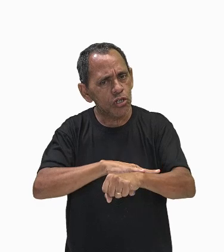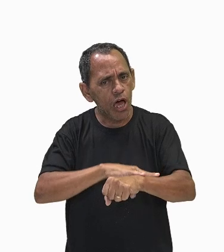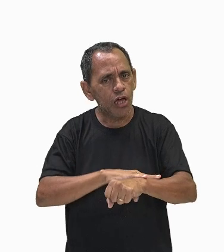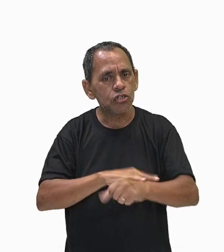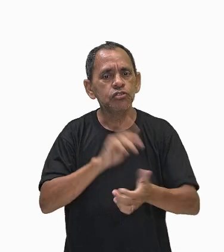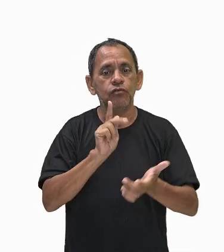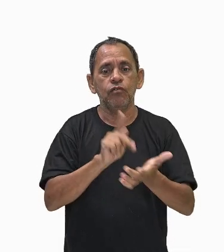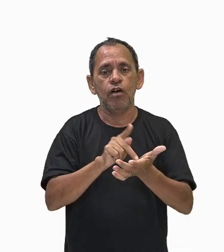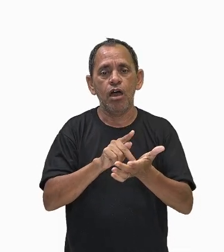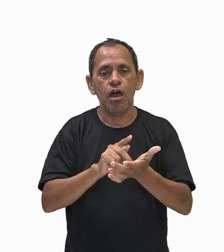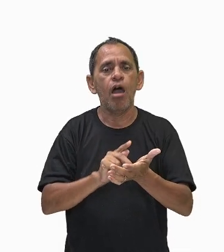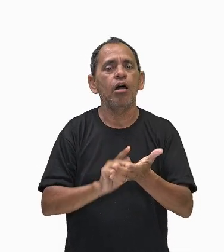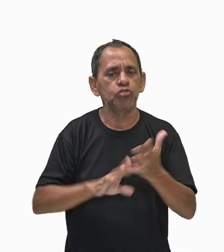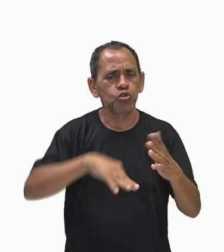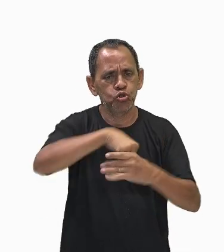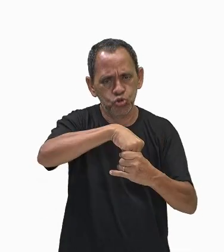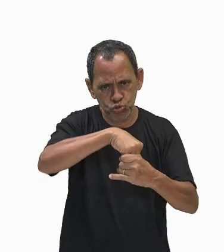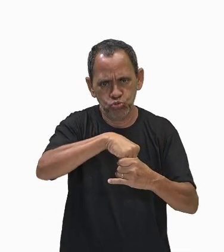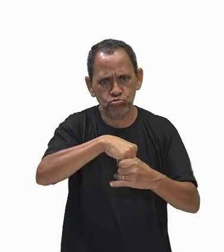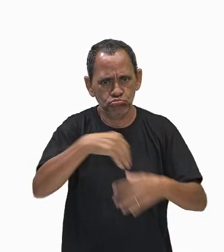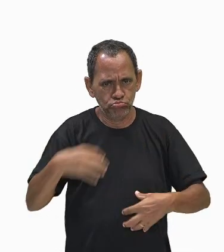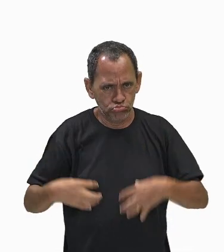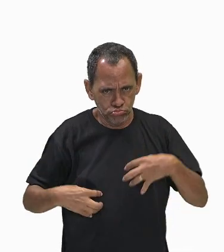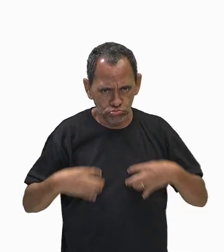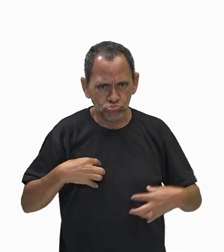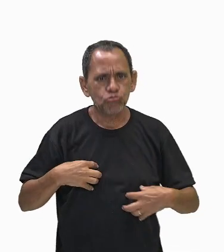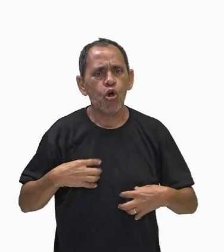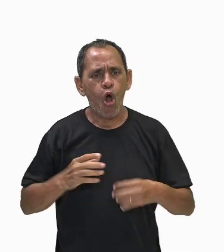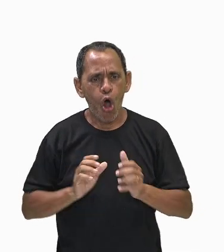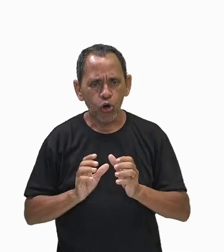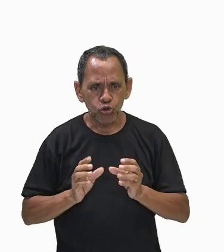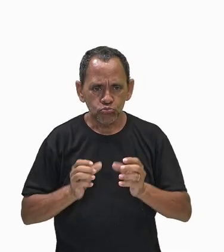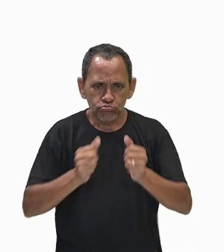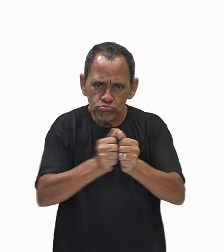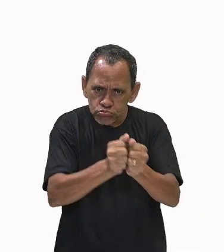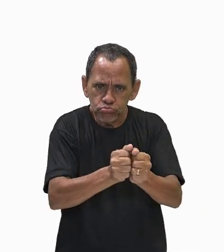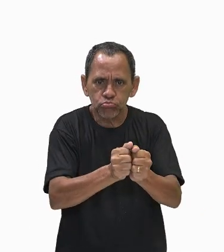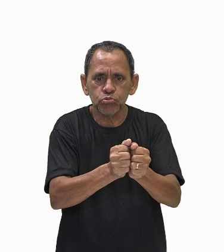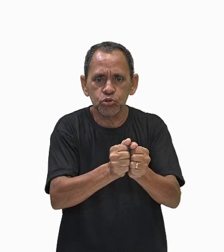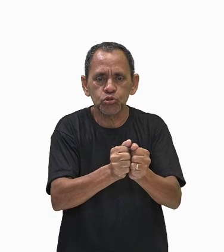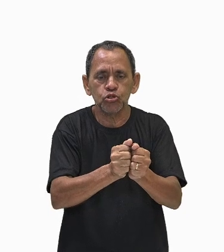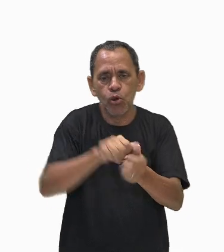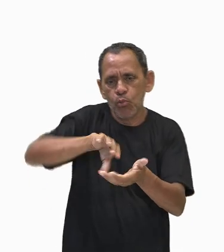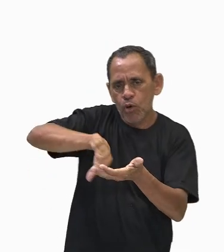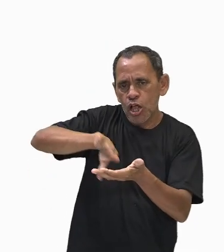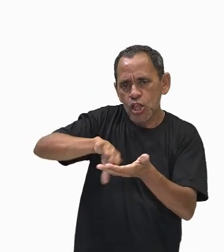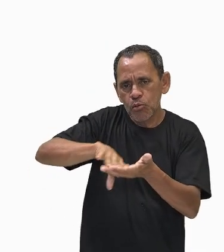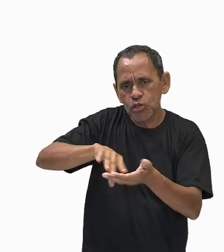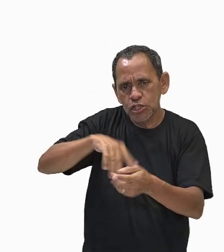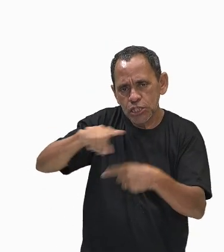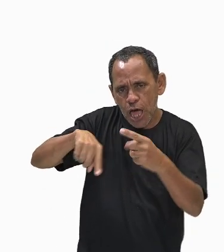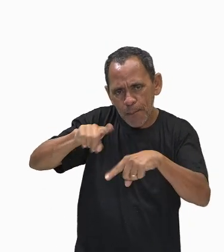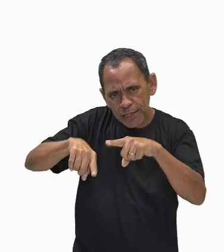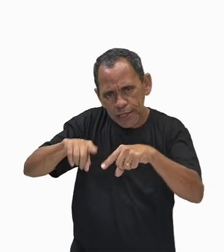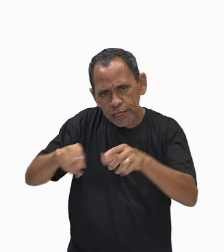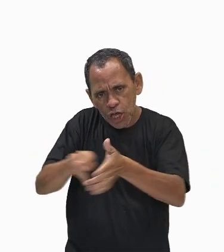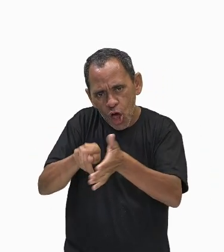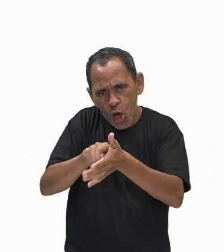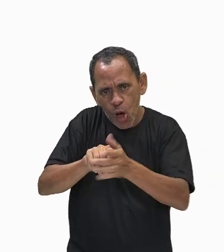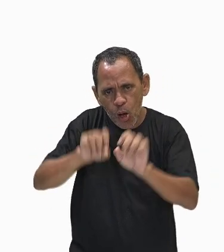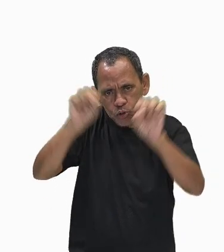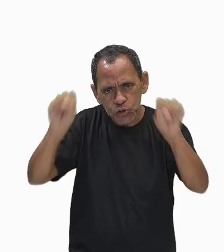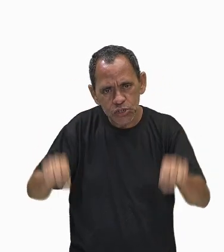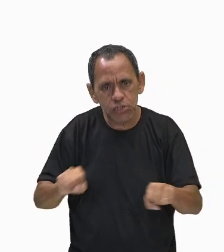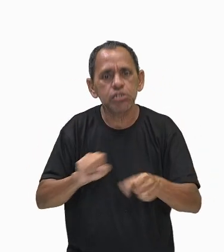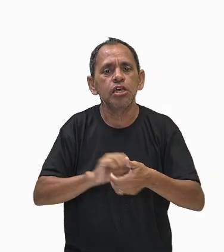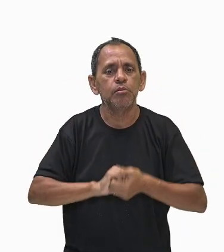verdade, um conjunto de órgãos que trabalham em conjunto para eliminar os resíduos do metabolismo celular e manter o